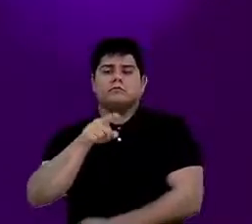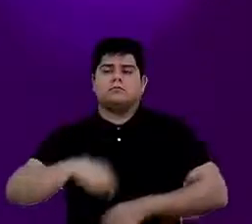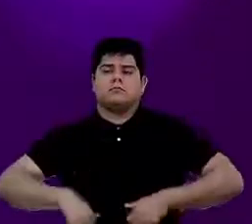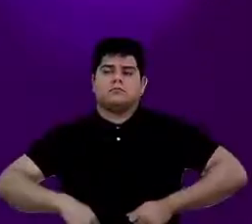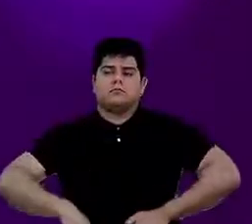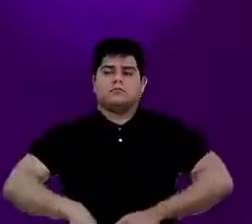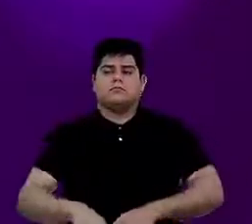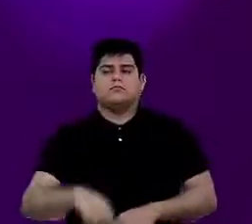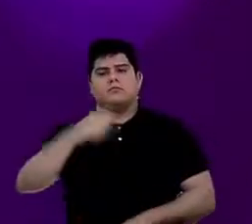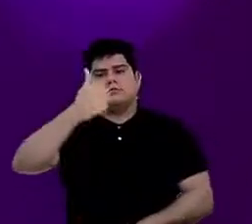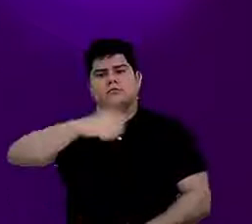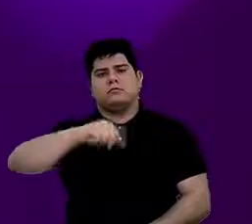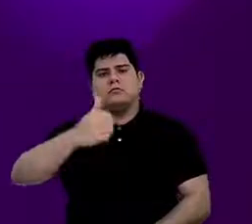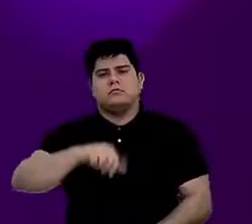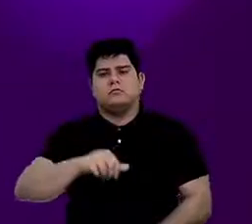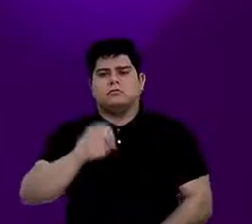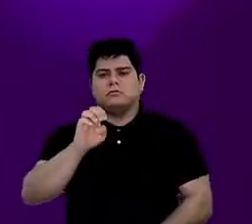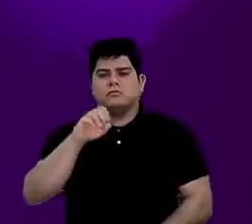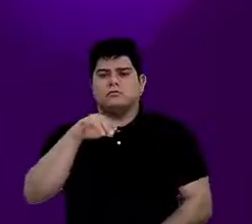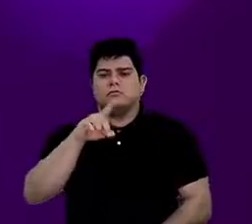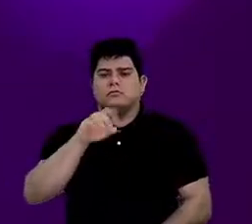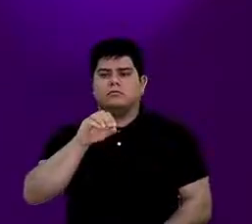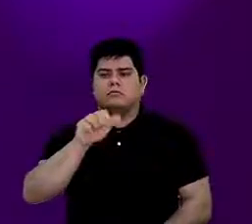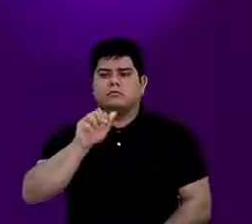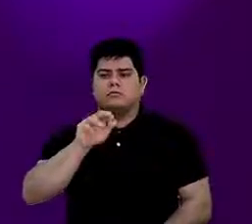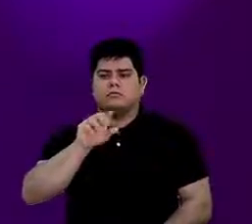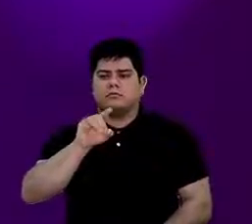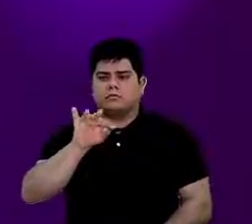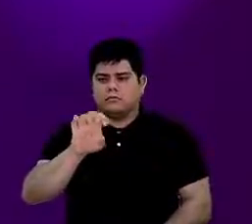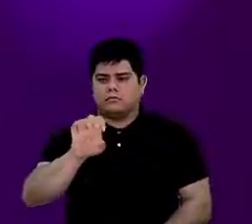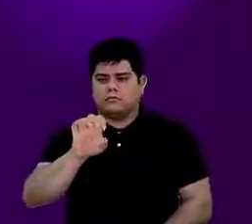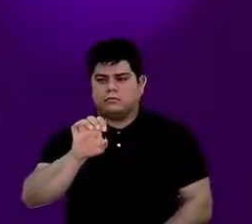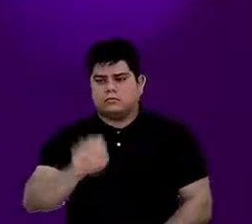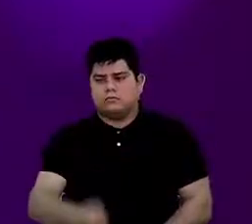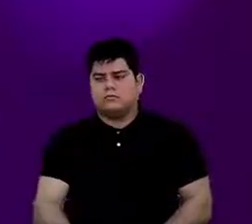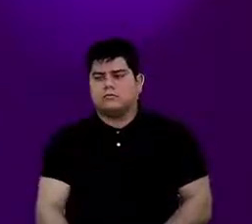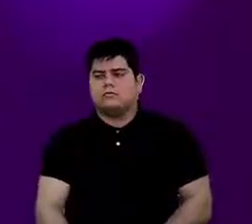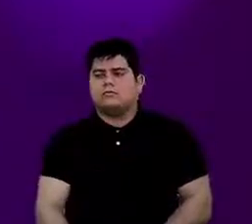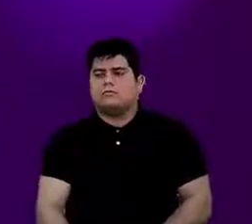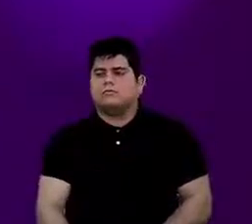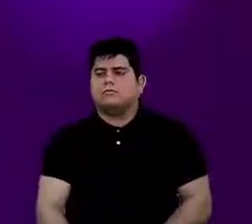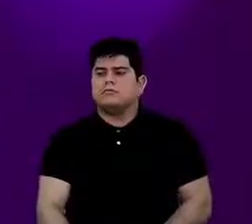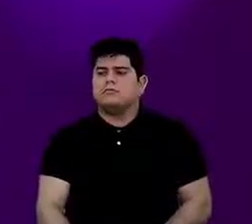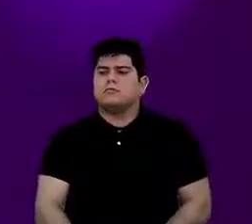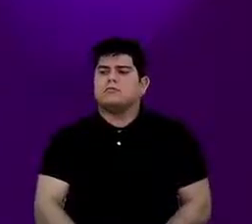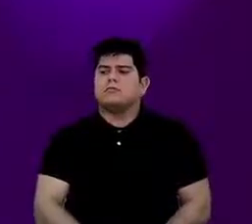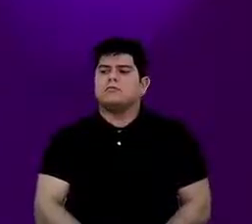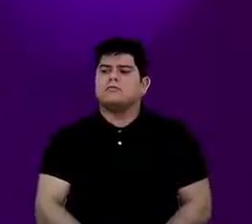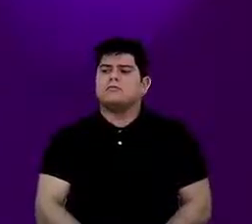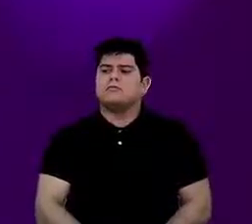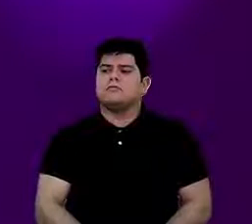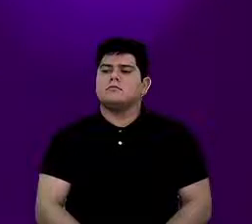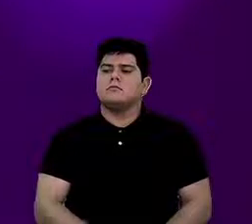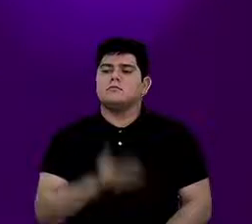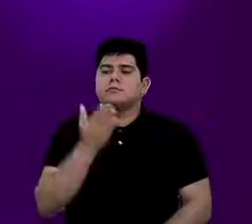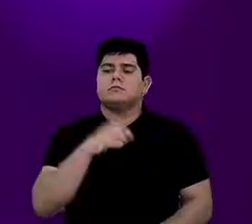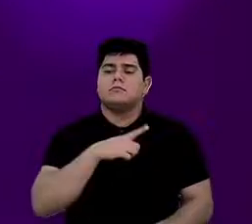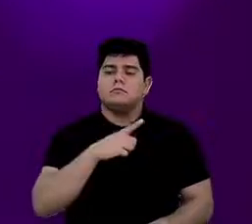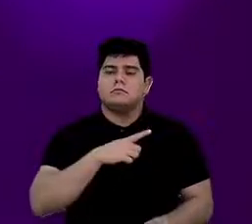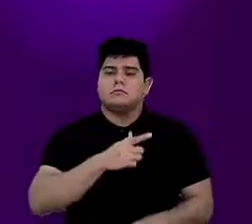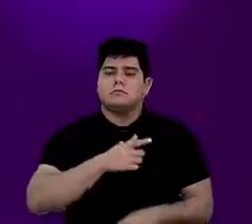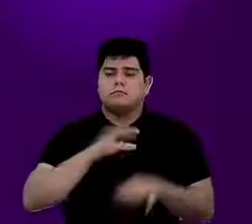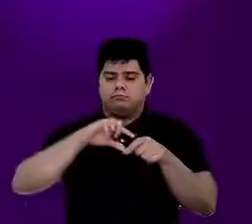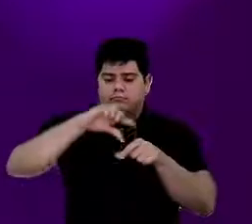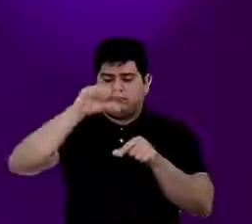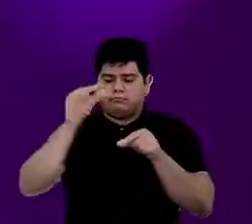para a avaliação da endocardite infecciosa, né? Que é a endocardite num paciente com uma prótese, um tubo